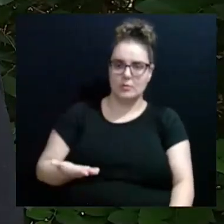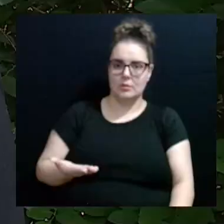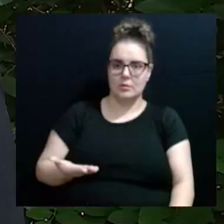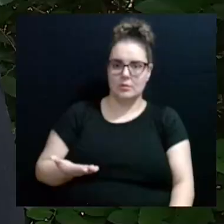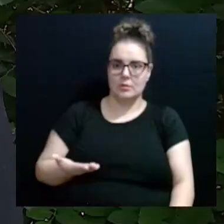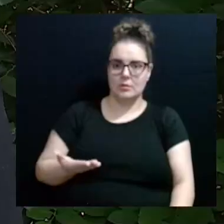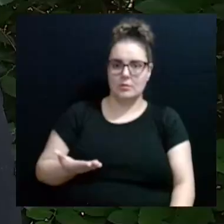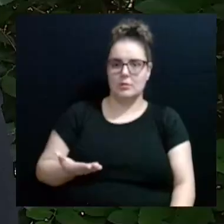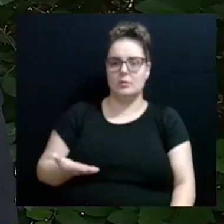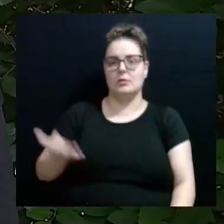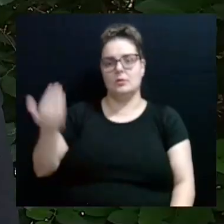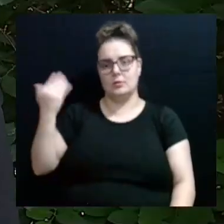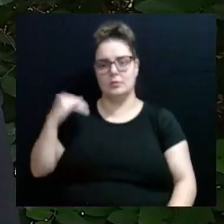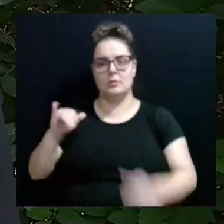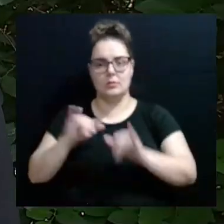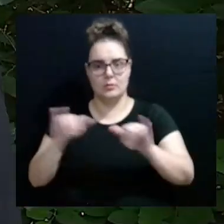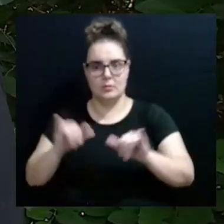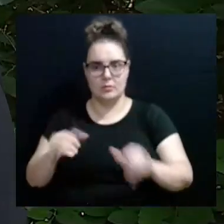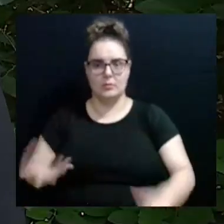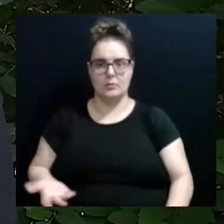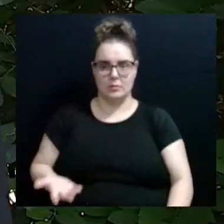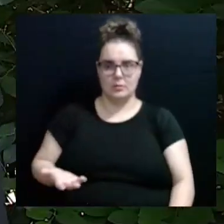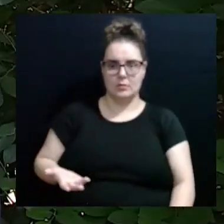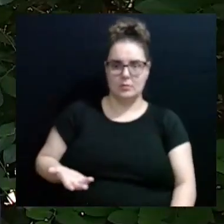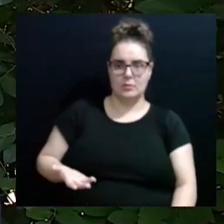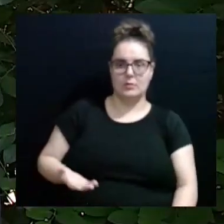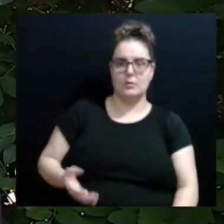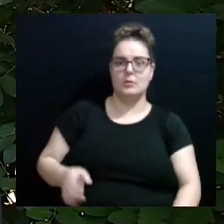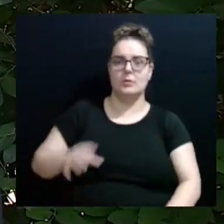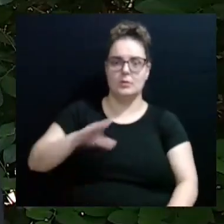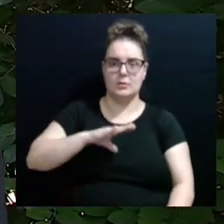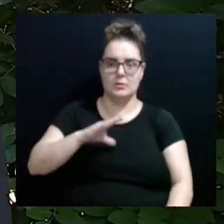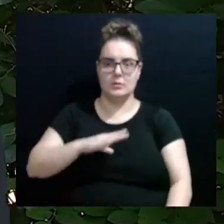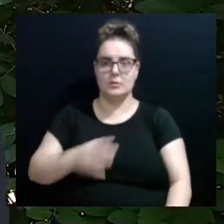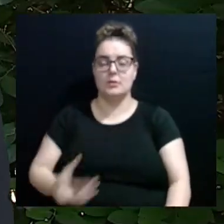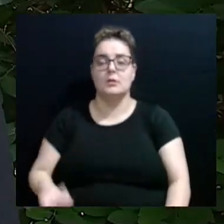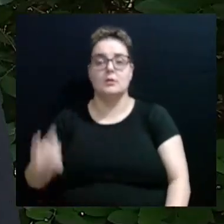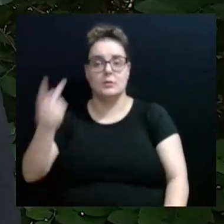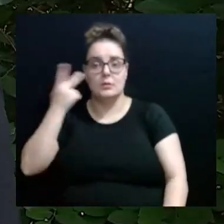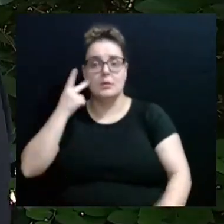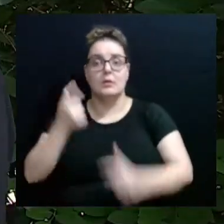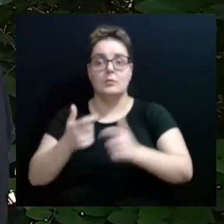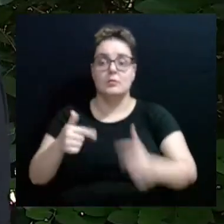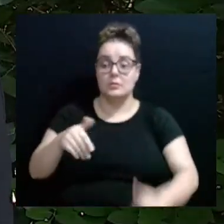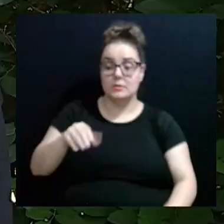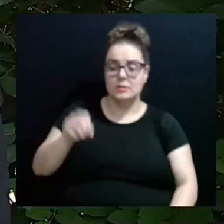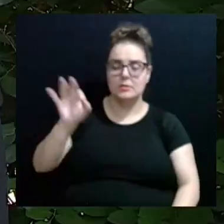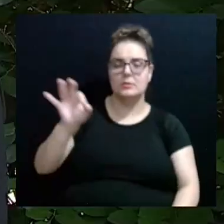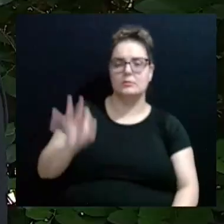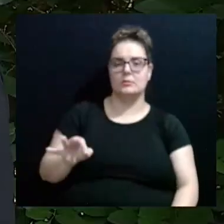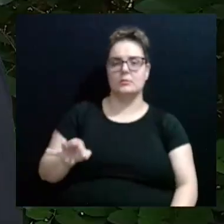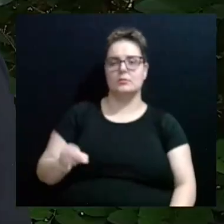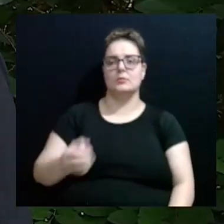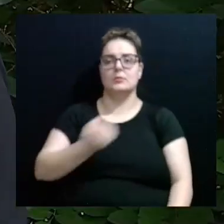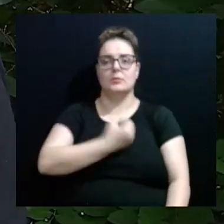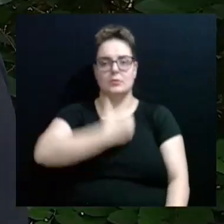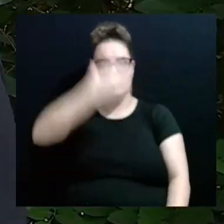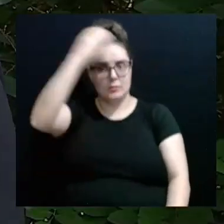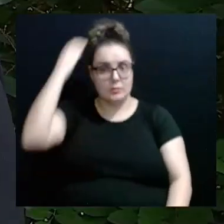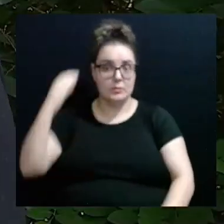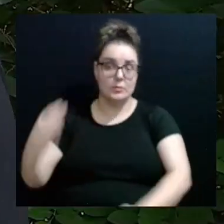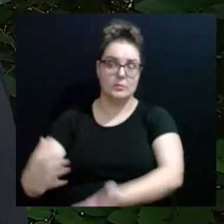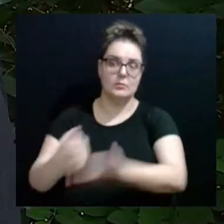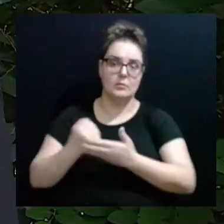notícia da cidade de São Paulo que aumentou em 70% o número de saruês que precisam ser resgatados porque sofreram acidentes